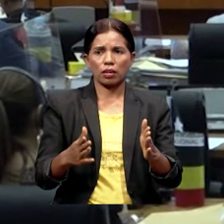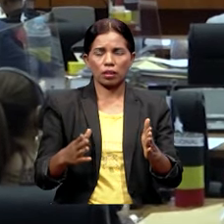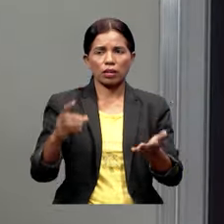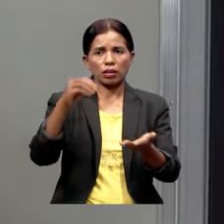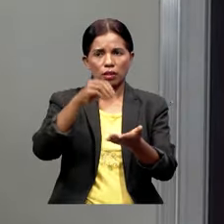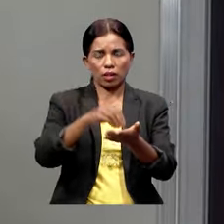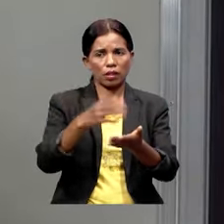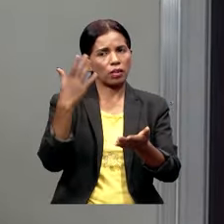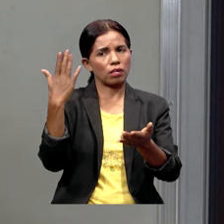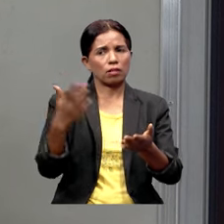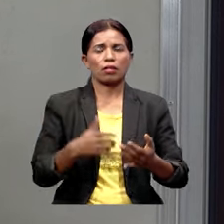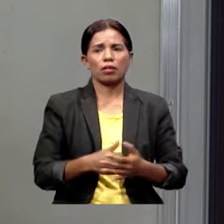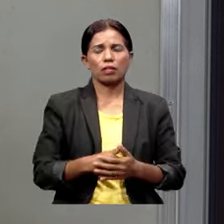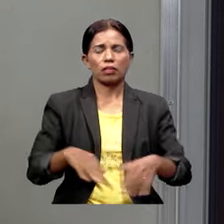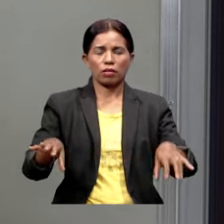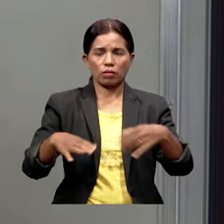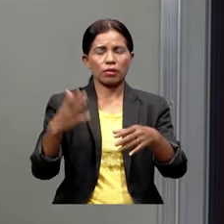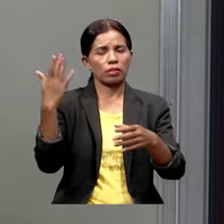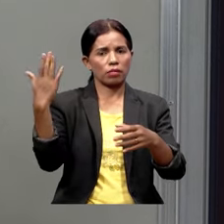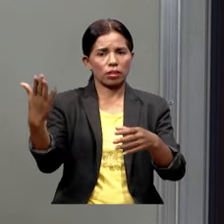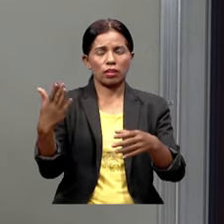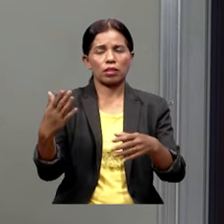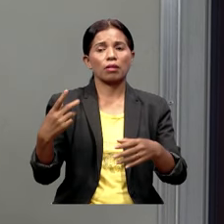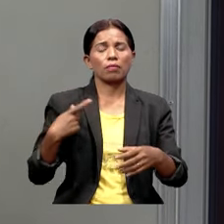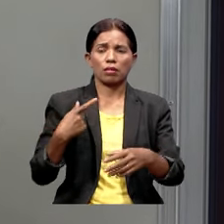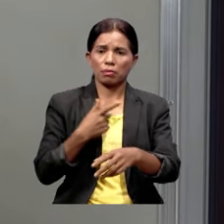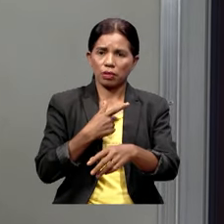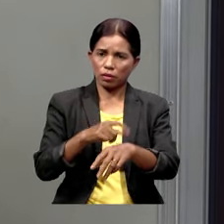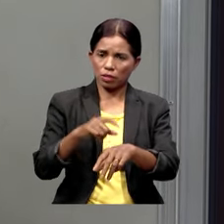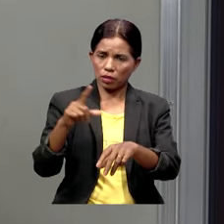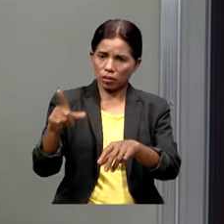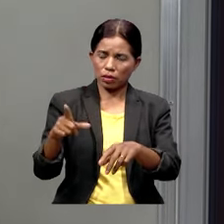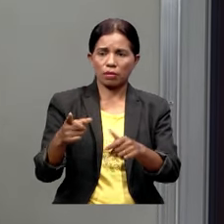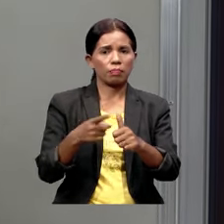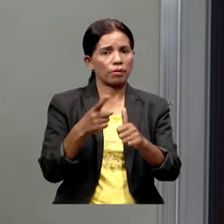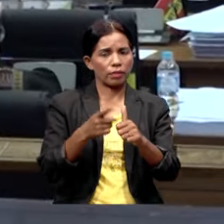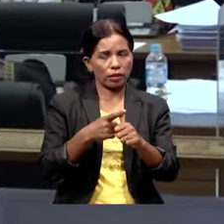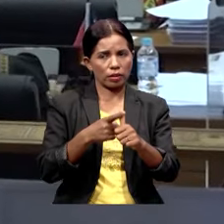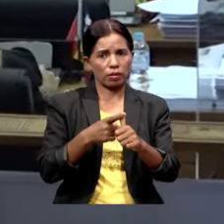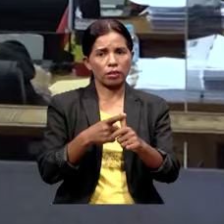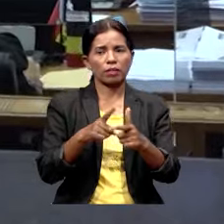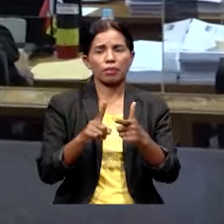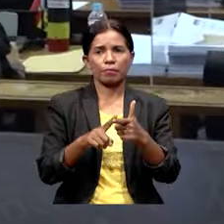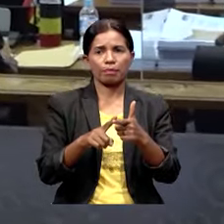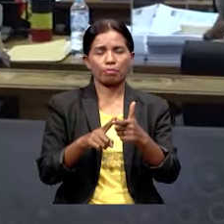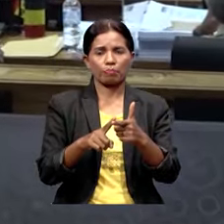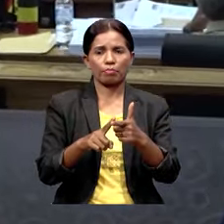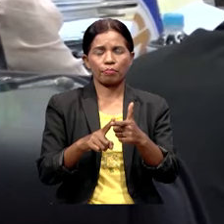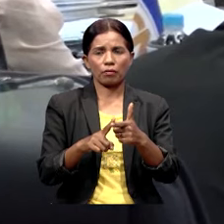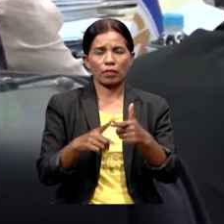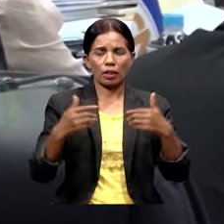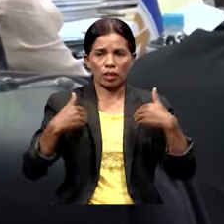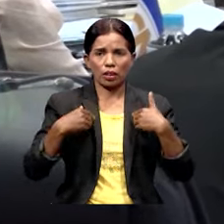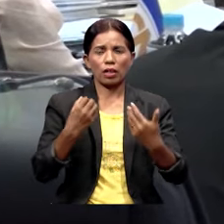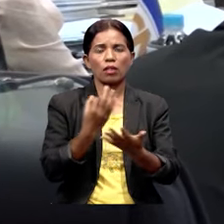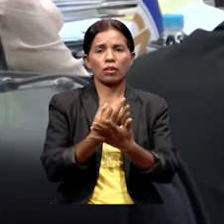a segunda legislatura e segunda legislatura e a primeira legislatura tá e orçamento geral